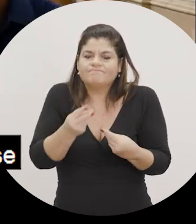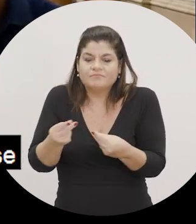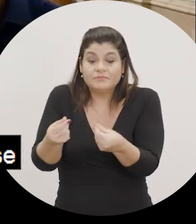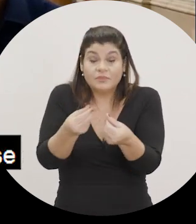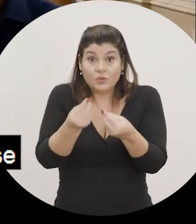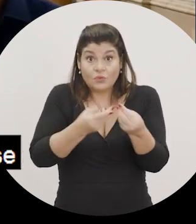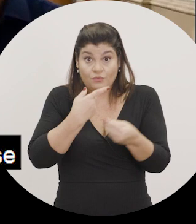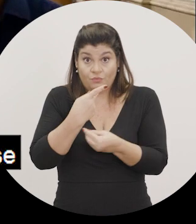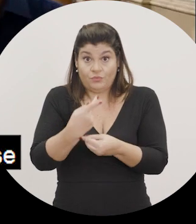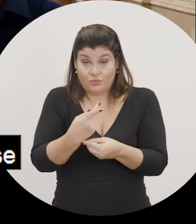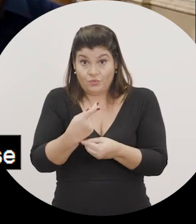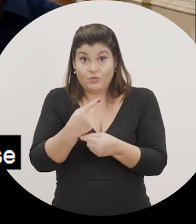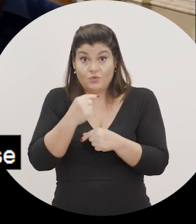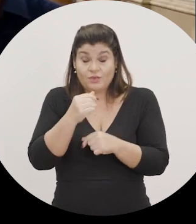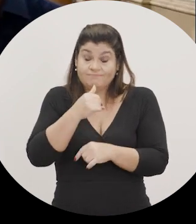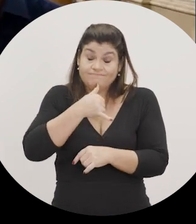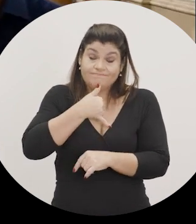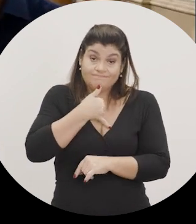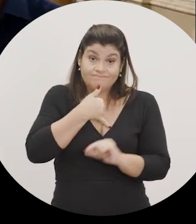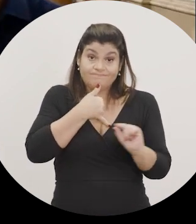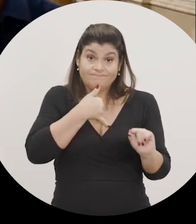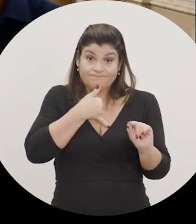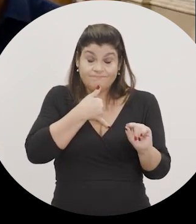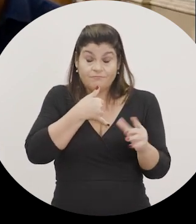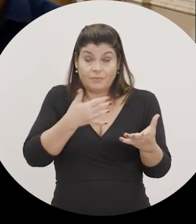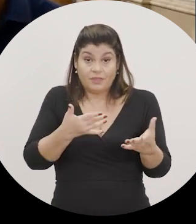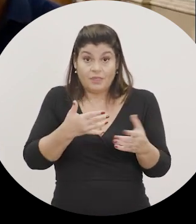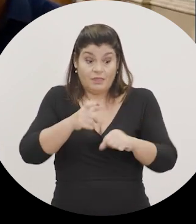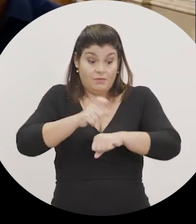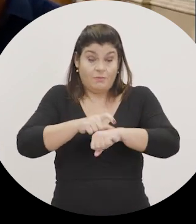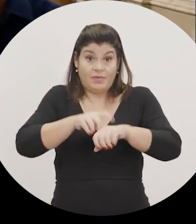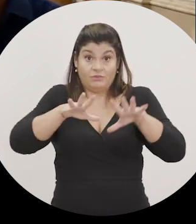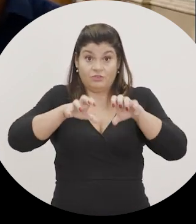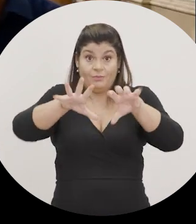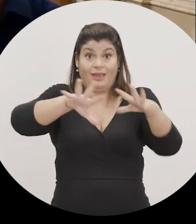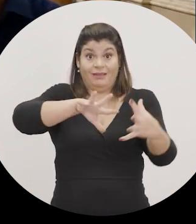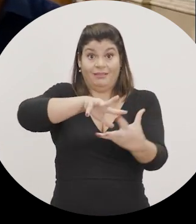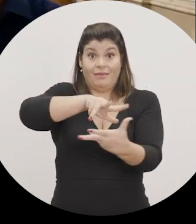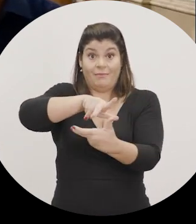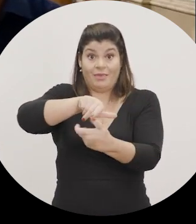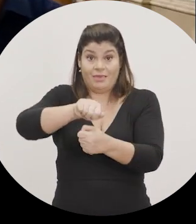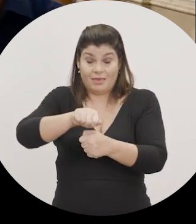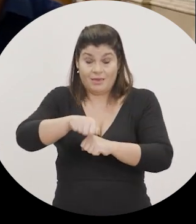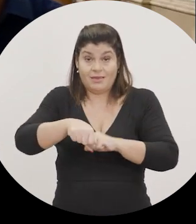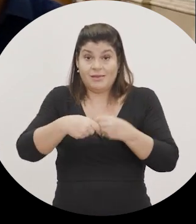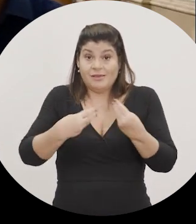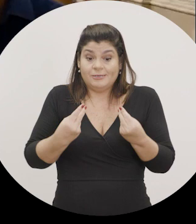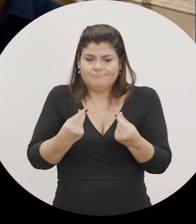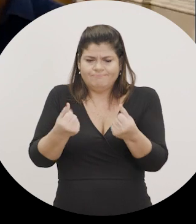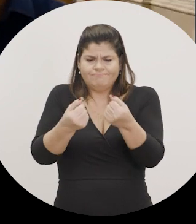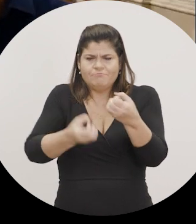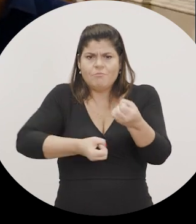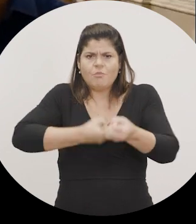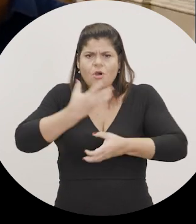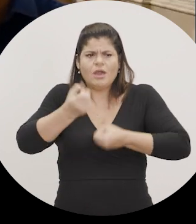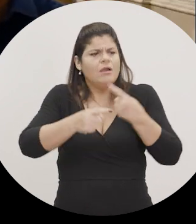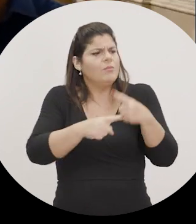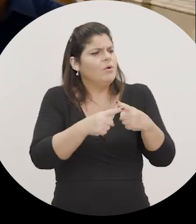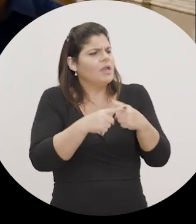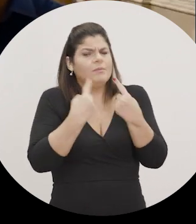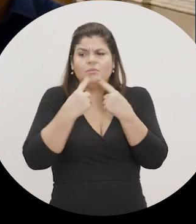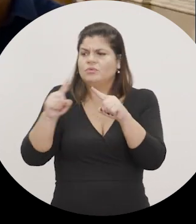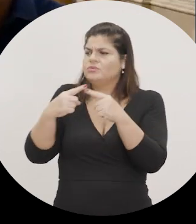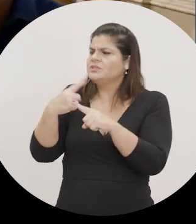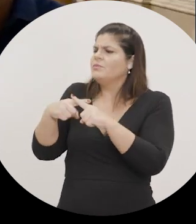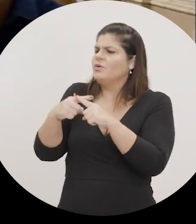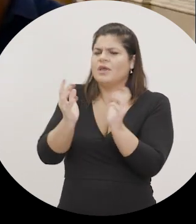você disse, né? Infelizmente, em tempos de pandemia, né? Por que poesia e por que música, por